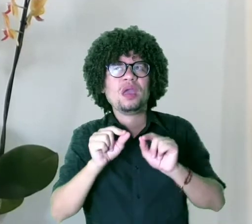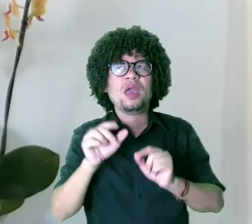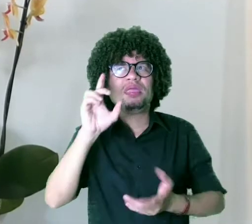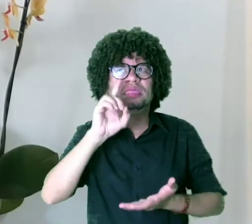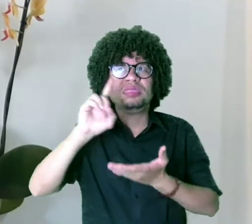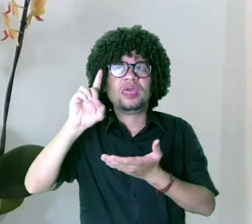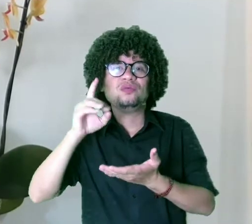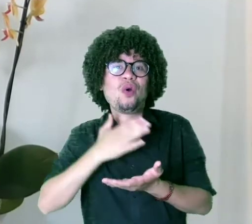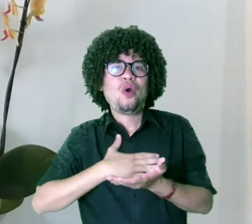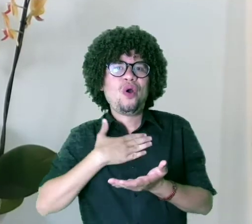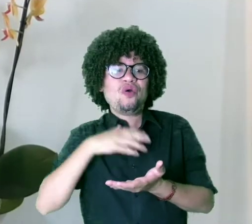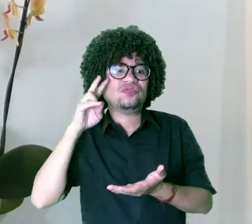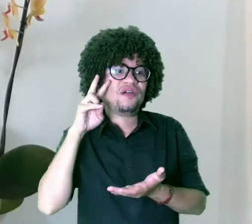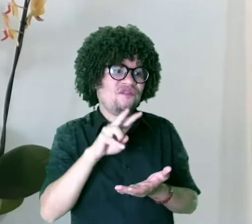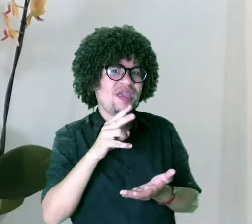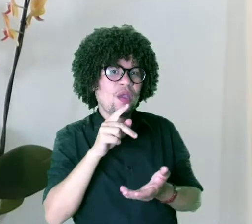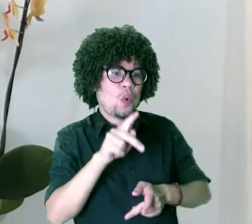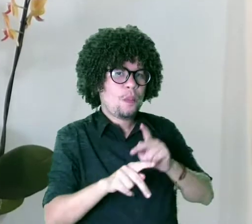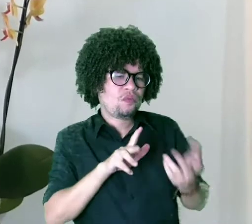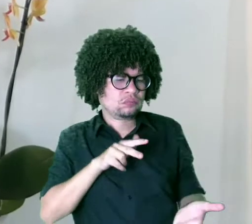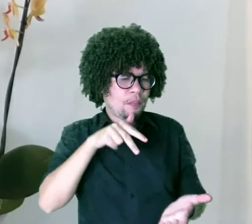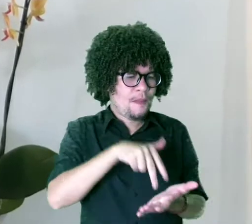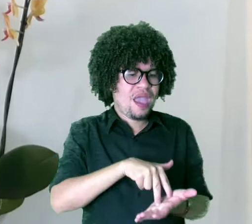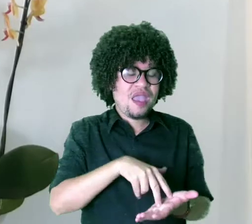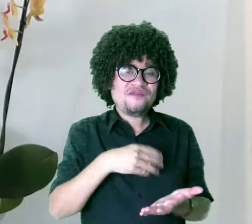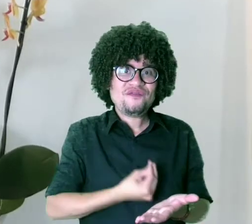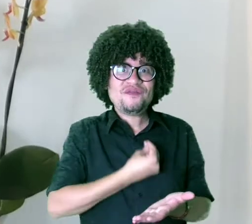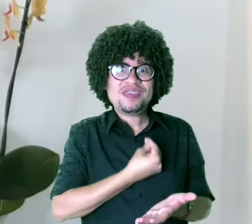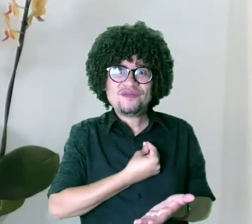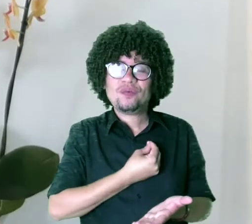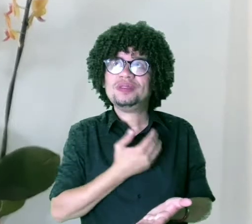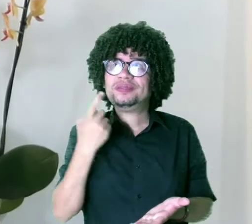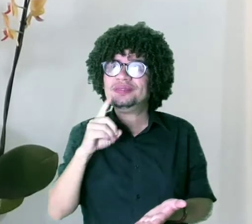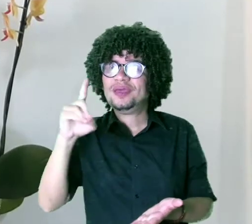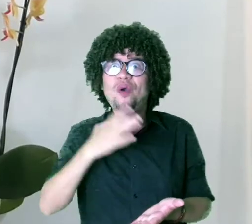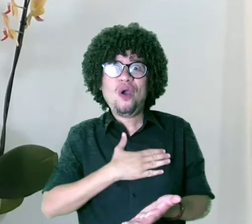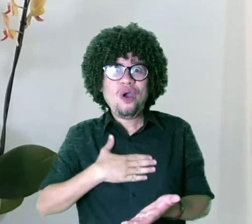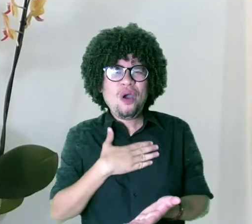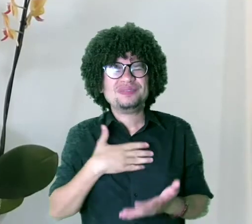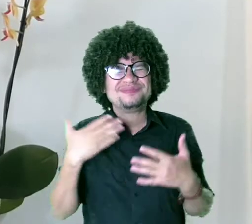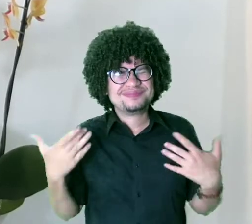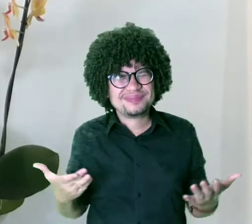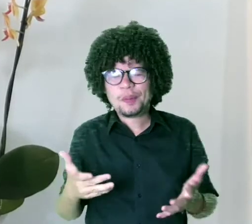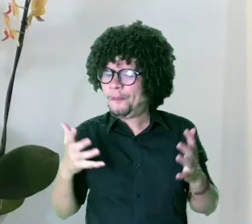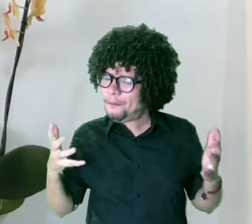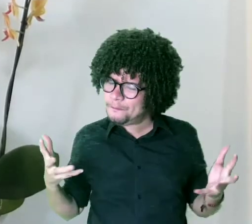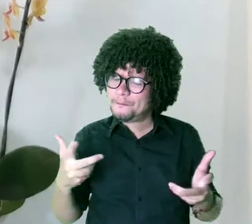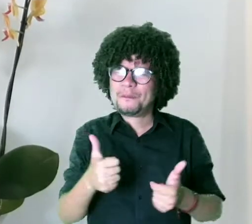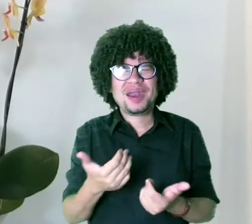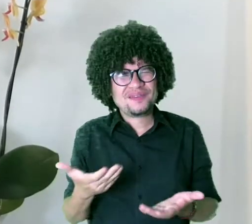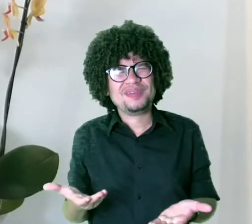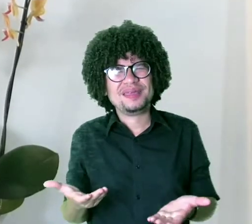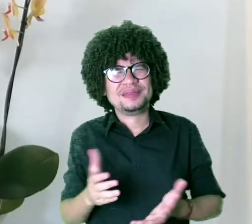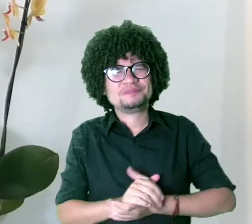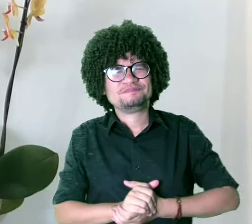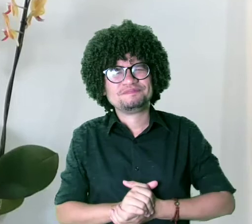pé, vivo. Que maravilha este ensinamento do Santo Pai da